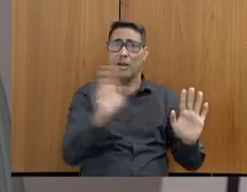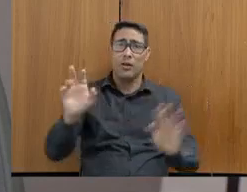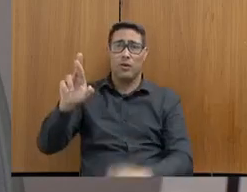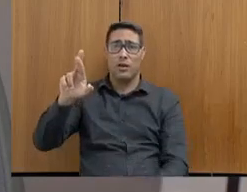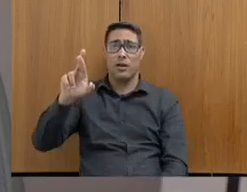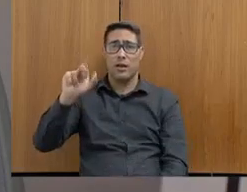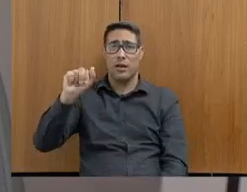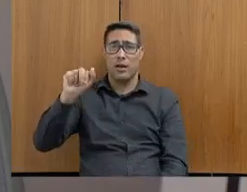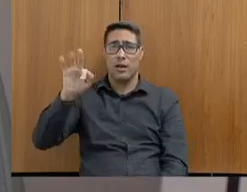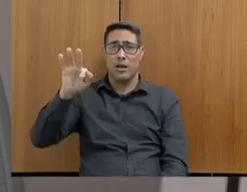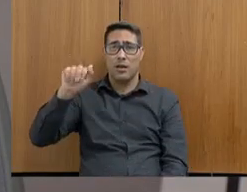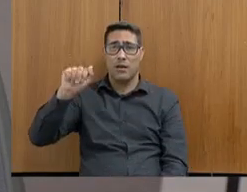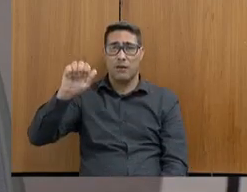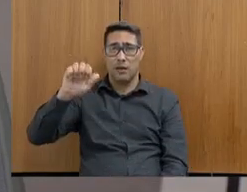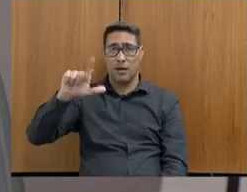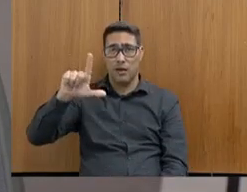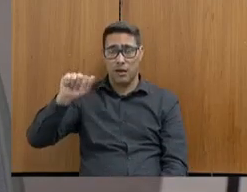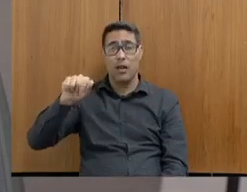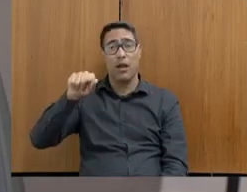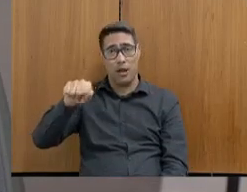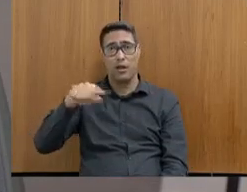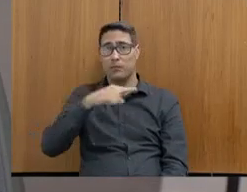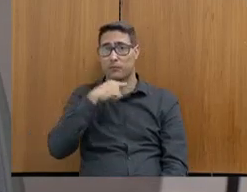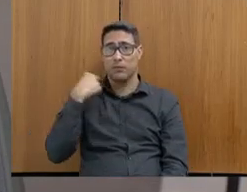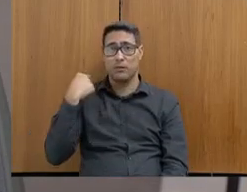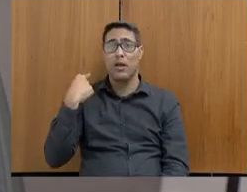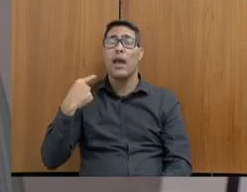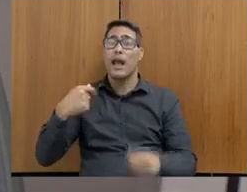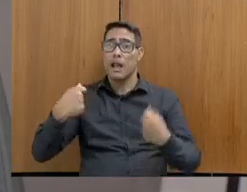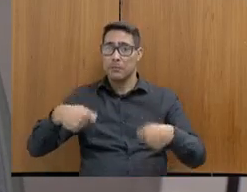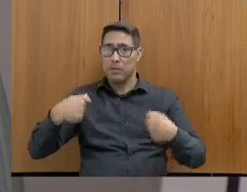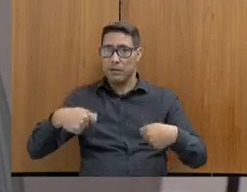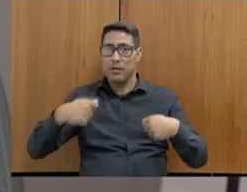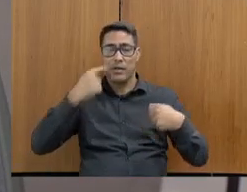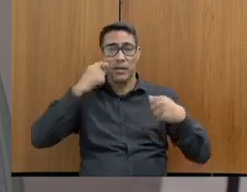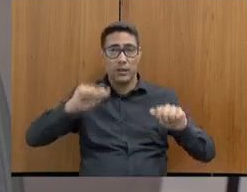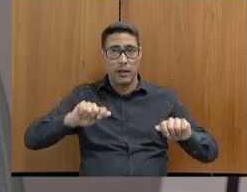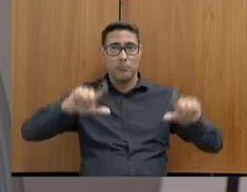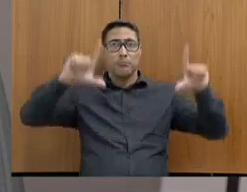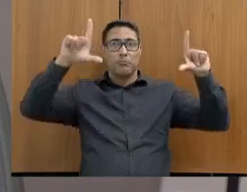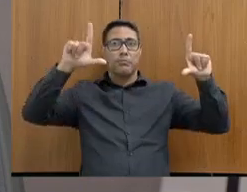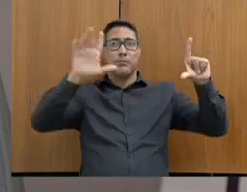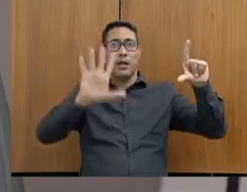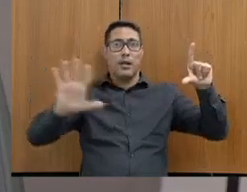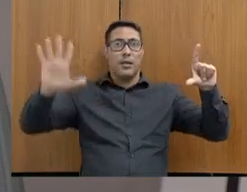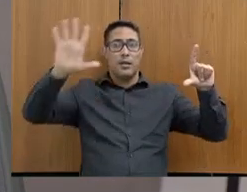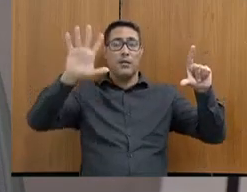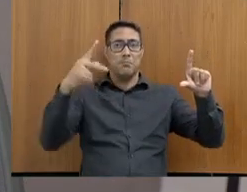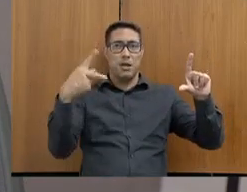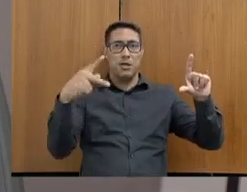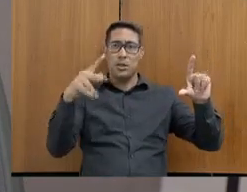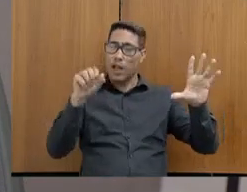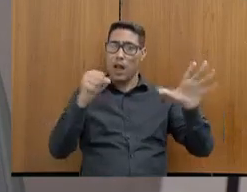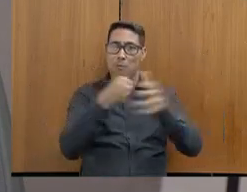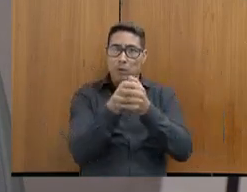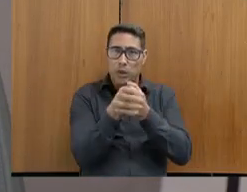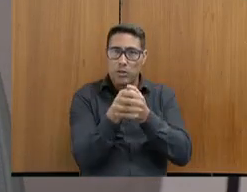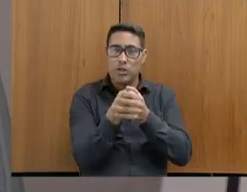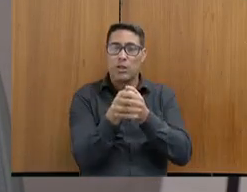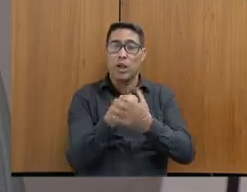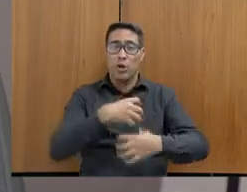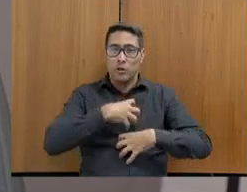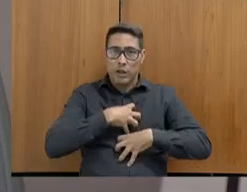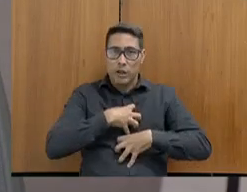a escrivan Rafaela que faleceu eu acho que ela tem que ter imagem protegida a dignidade protegida o sentimentos